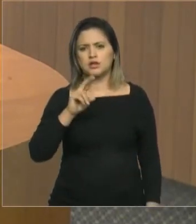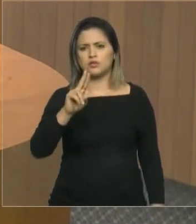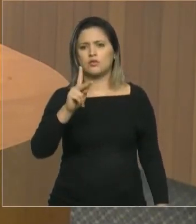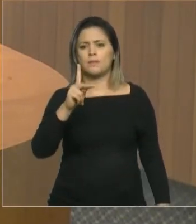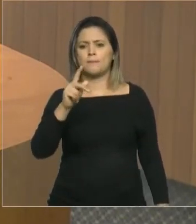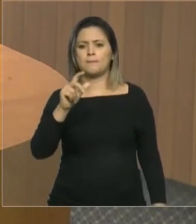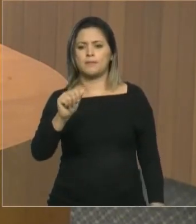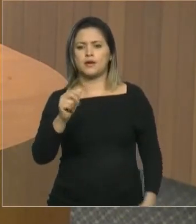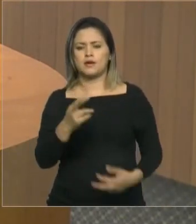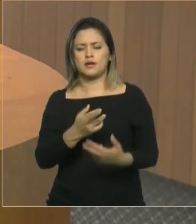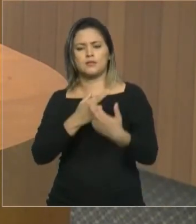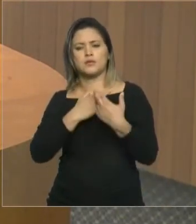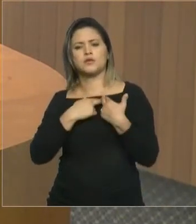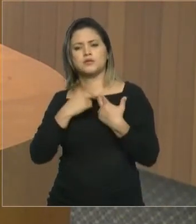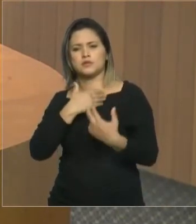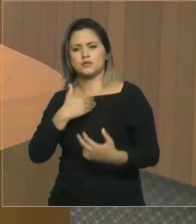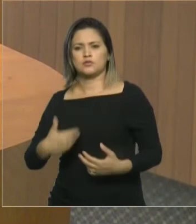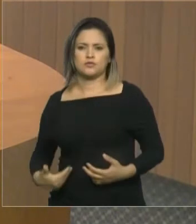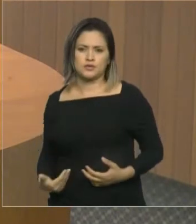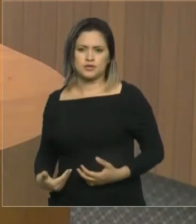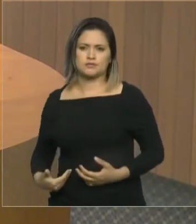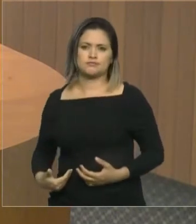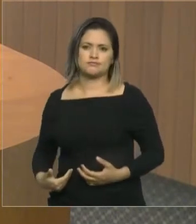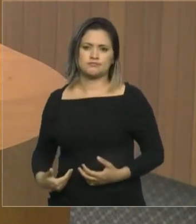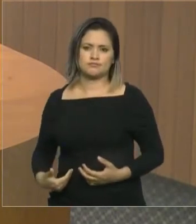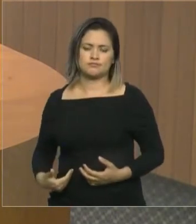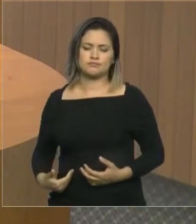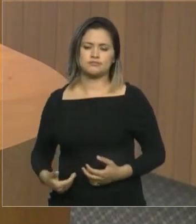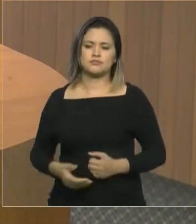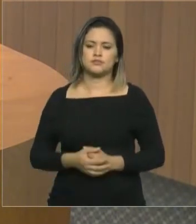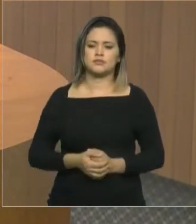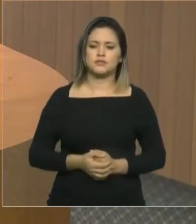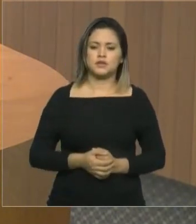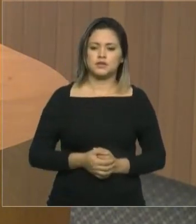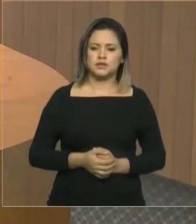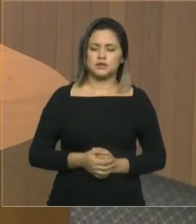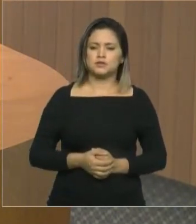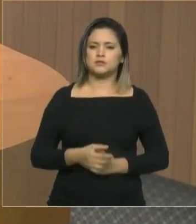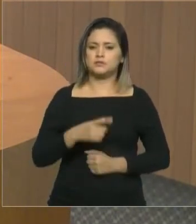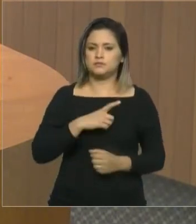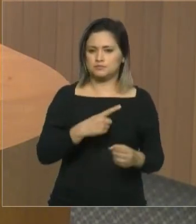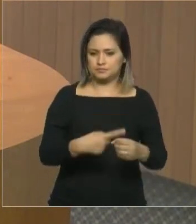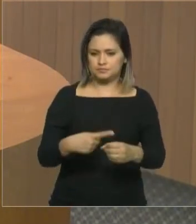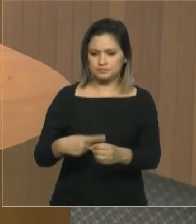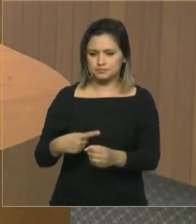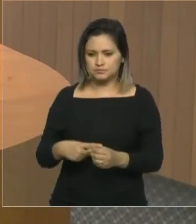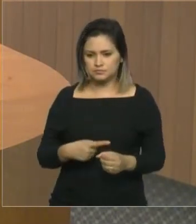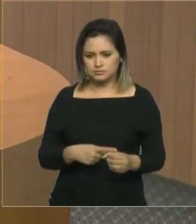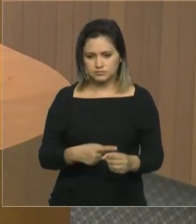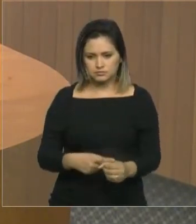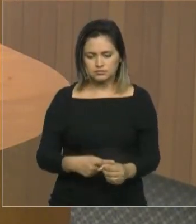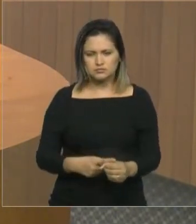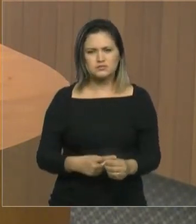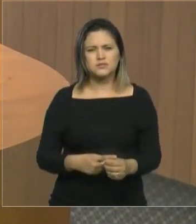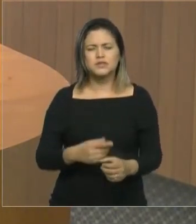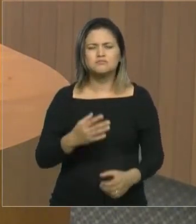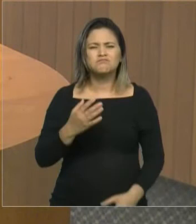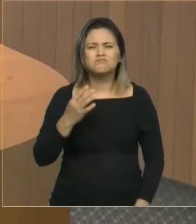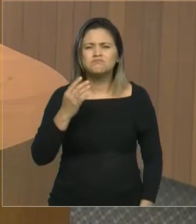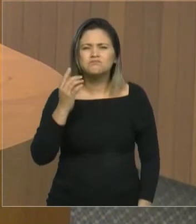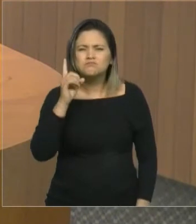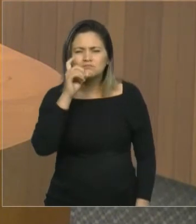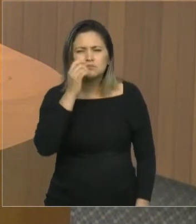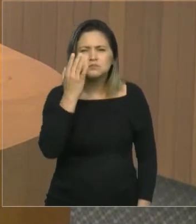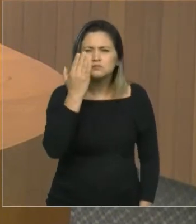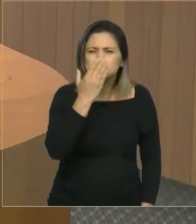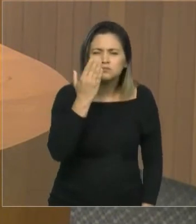e não dos municípios. Como nós temos, inclusive, espalhado pelo interior do Estado, como tem... Eu estou sem óculos, mas não sei se ali é o vereador